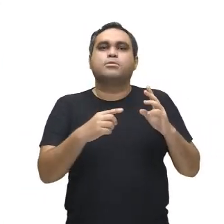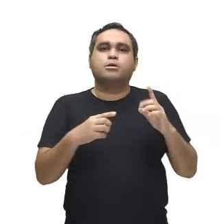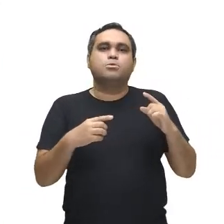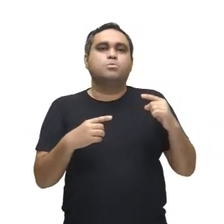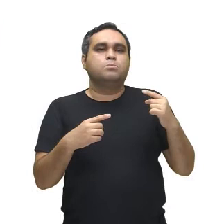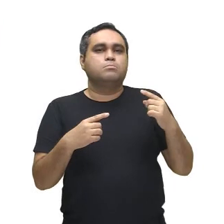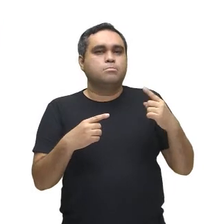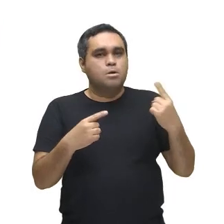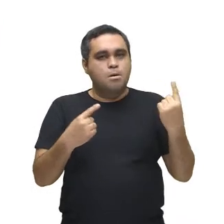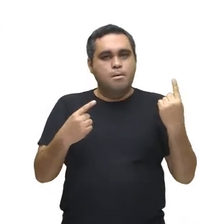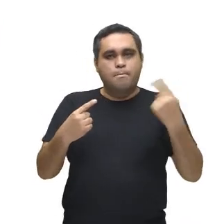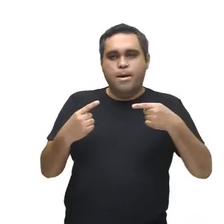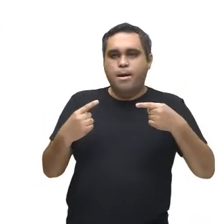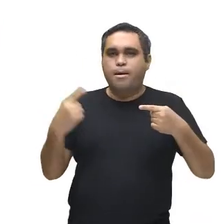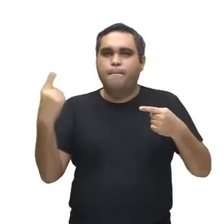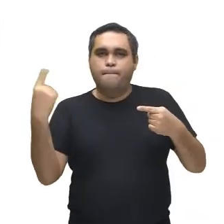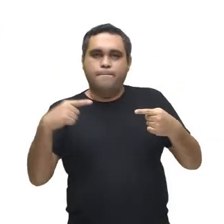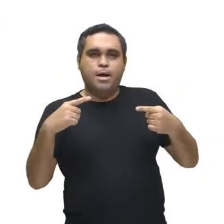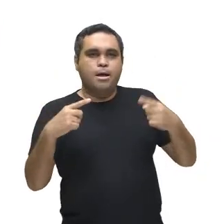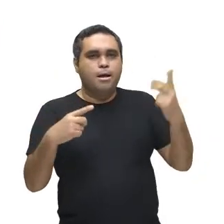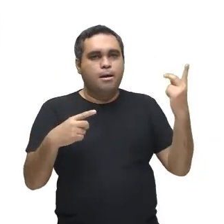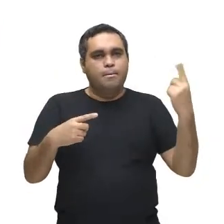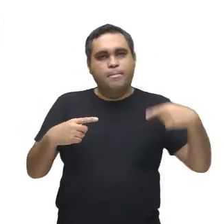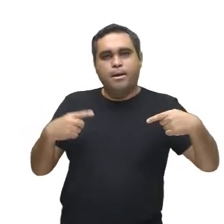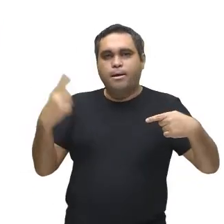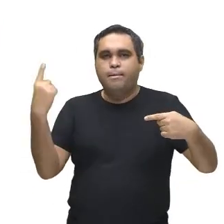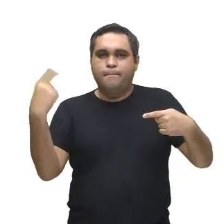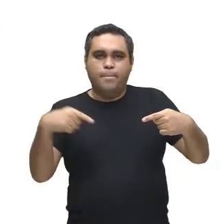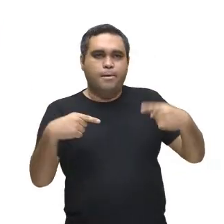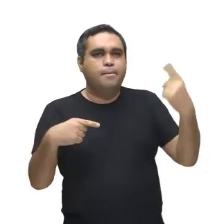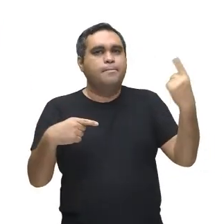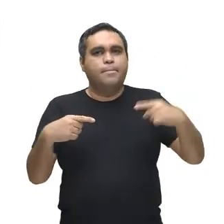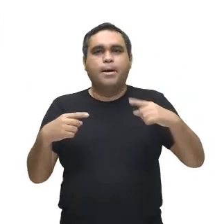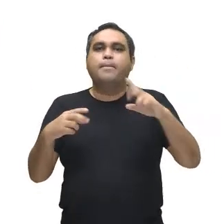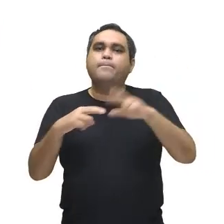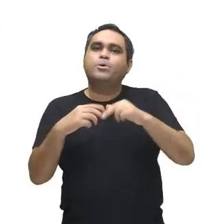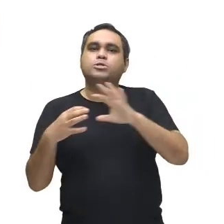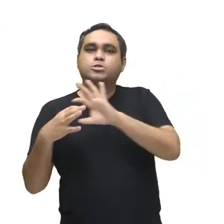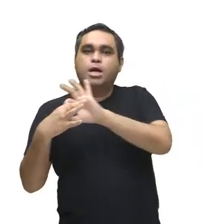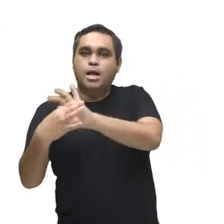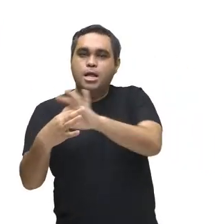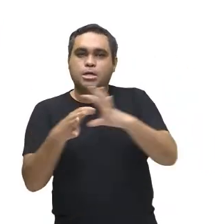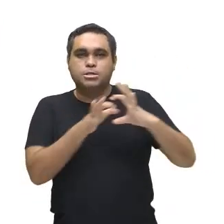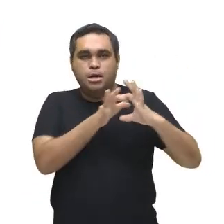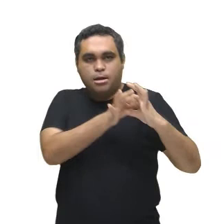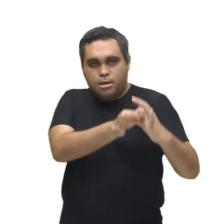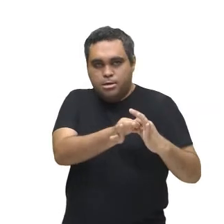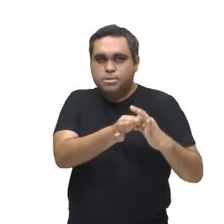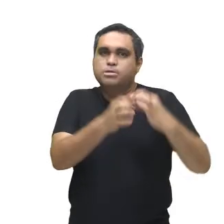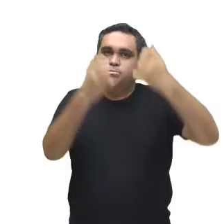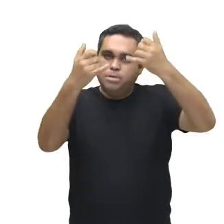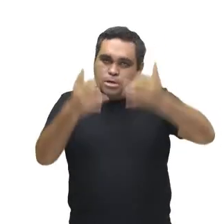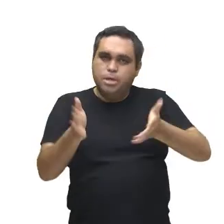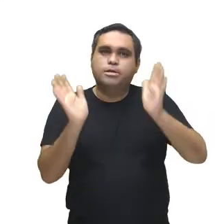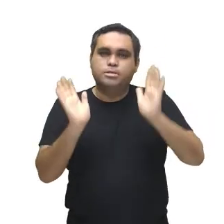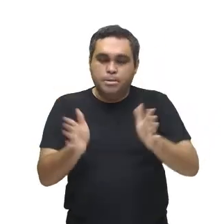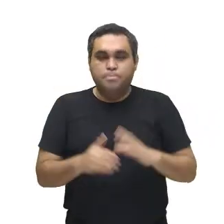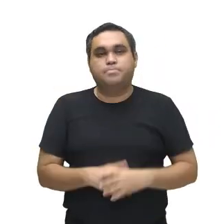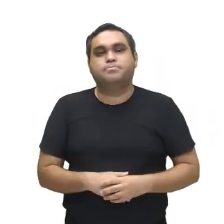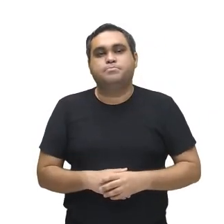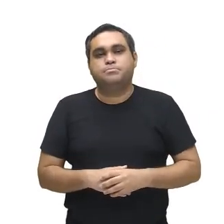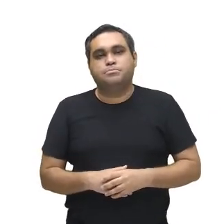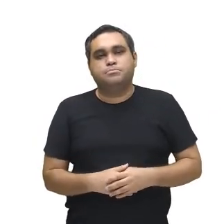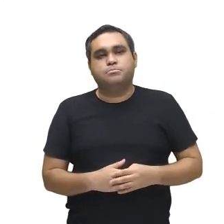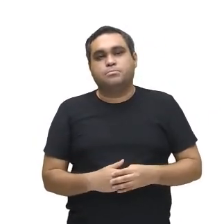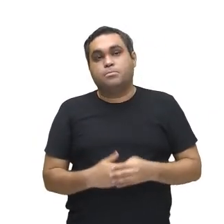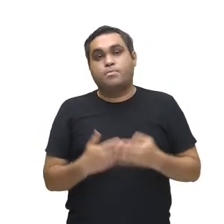potência declarando guerra a outra, devido à política de aliança que a gente já estudou lá no início da aula. Vamos lá, gente,